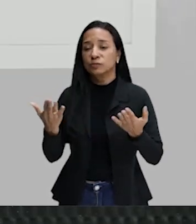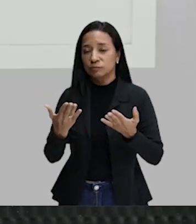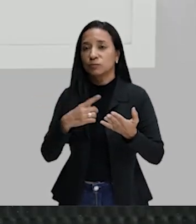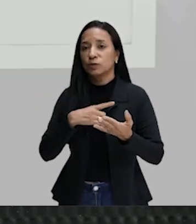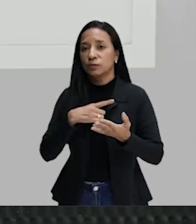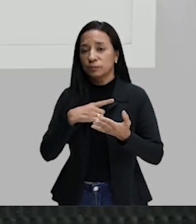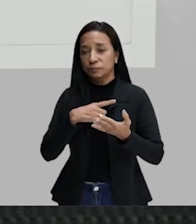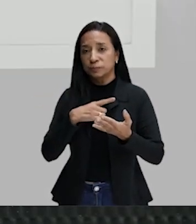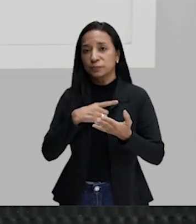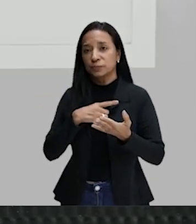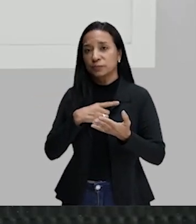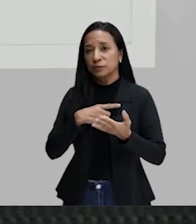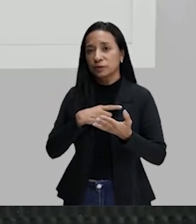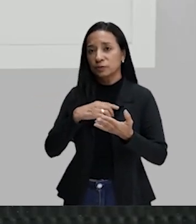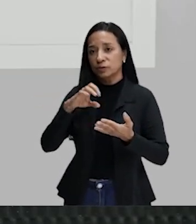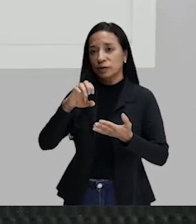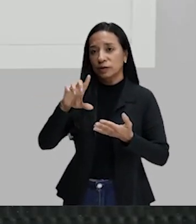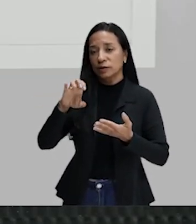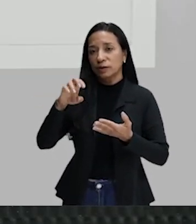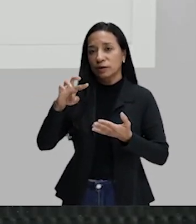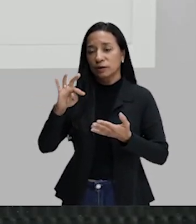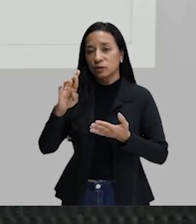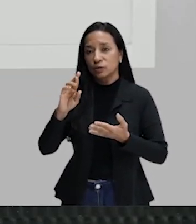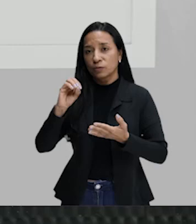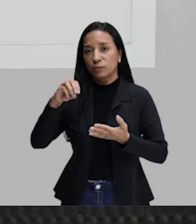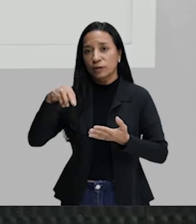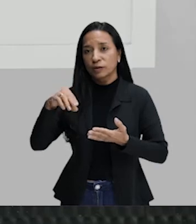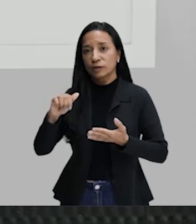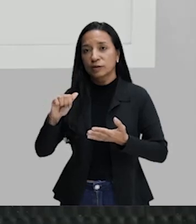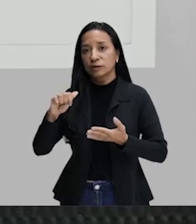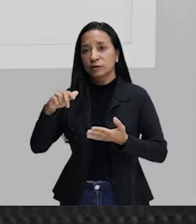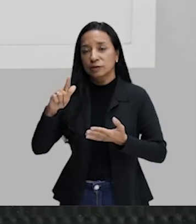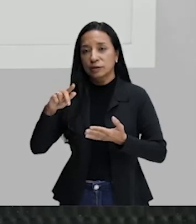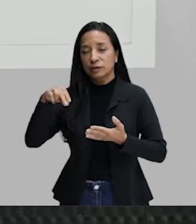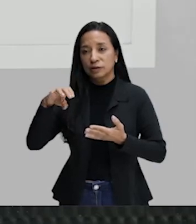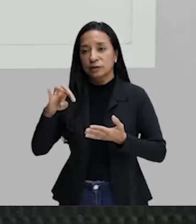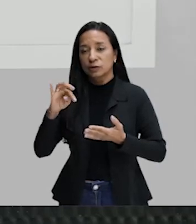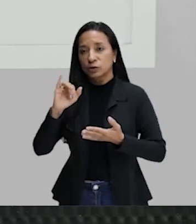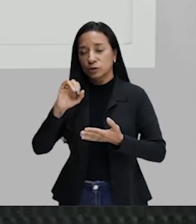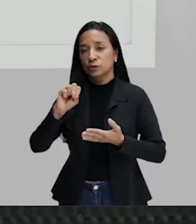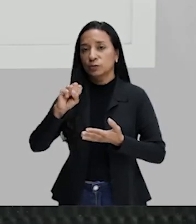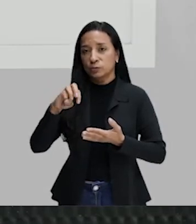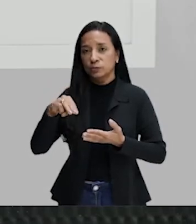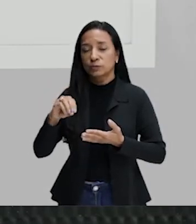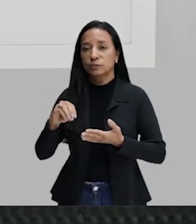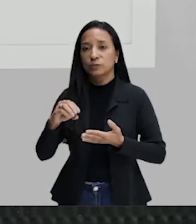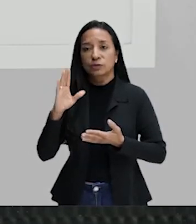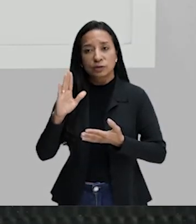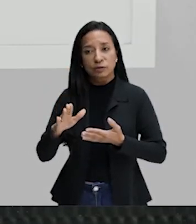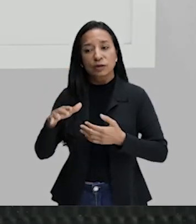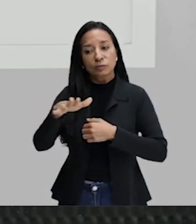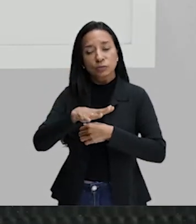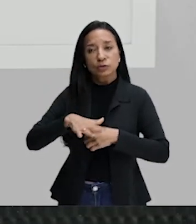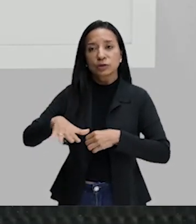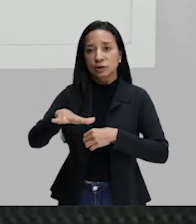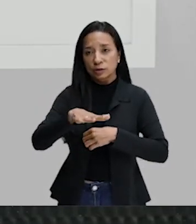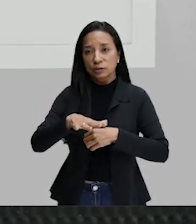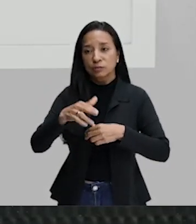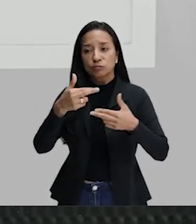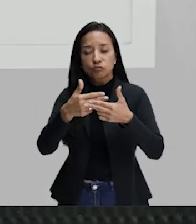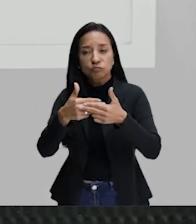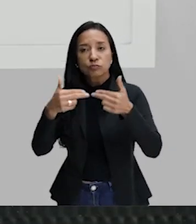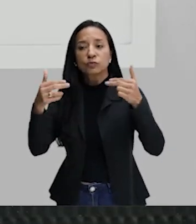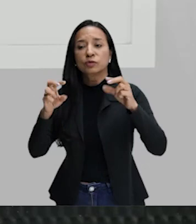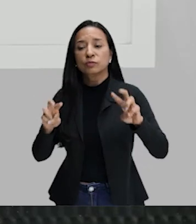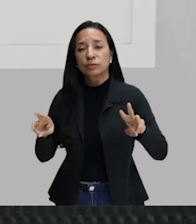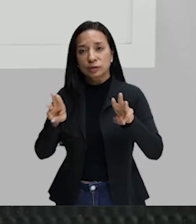eletromagnetismo, certo? Já falamos de campo, já falamos dos fenômenos magnéticos e agora nós vamos começar a falar da força magnética, tá